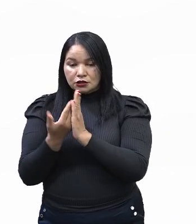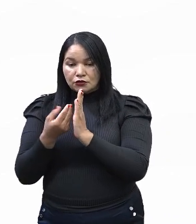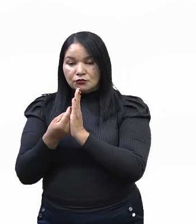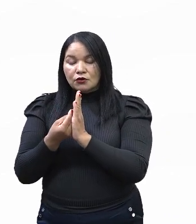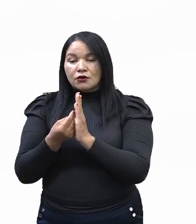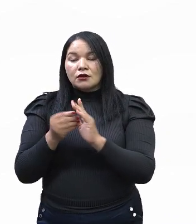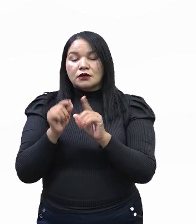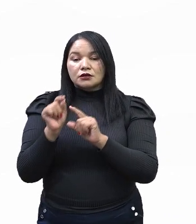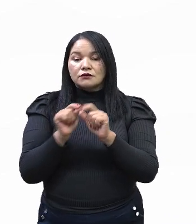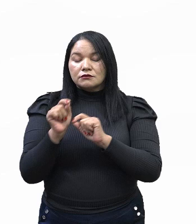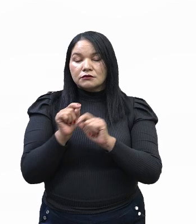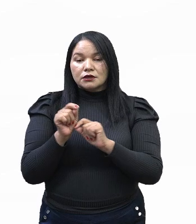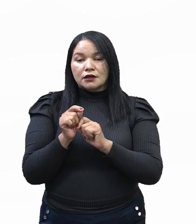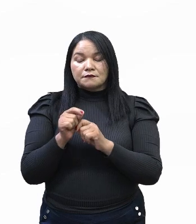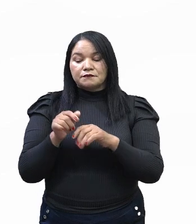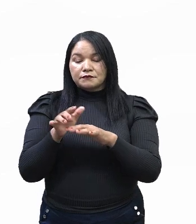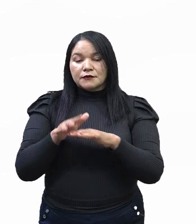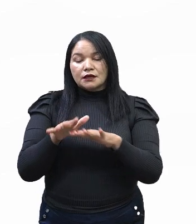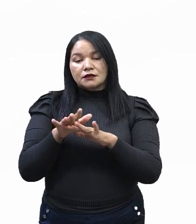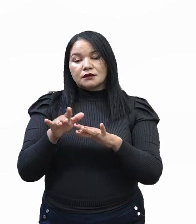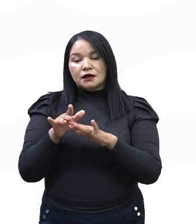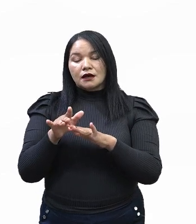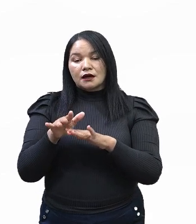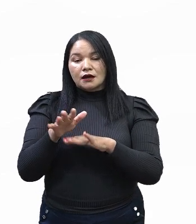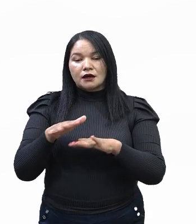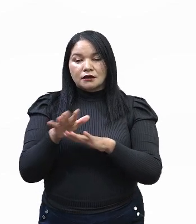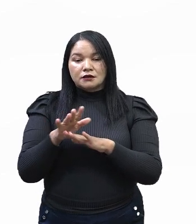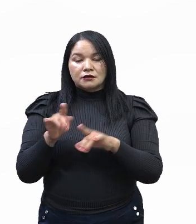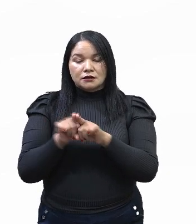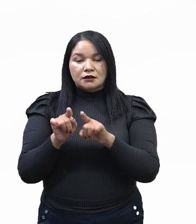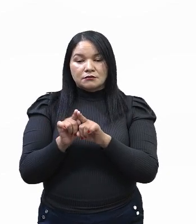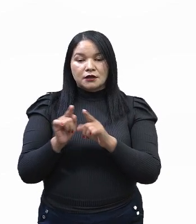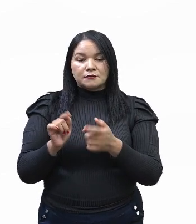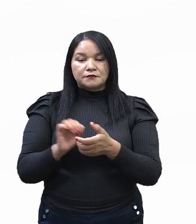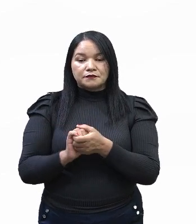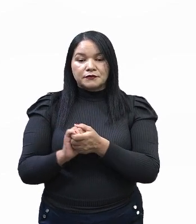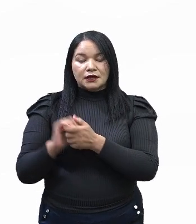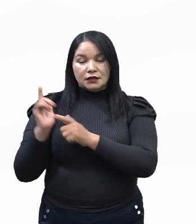aquelas comunidades de remanescentes de